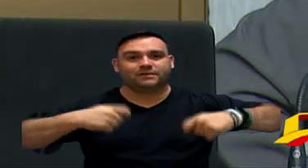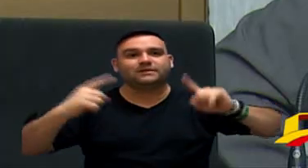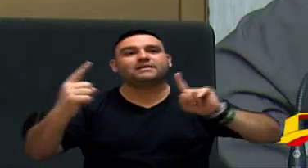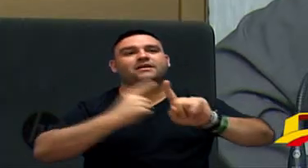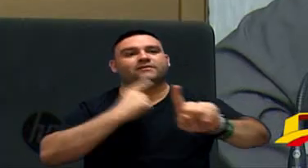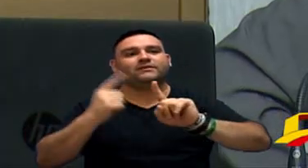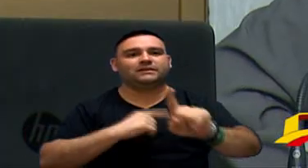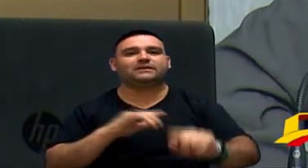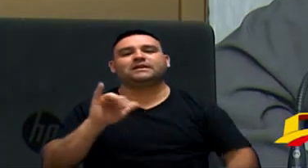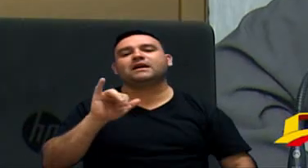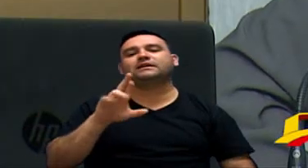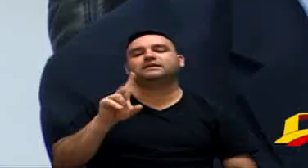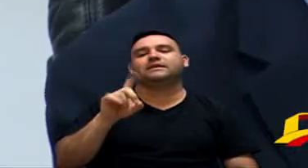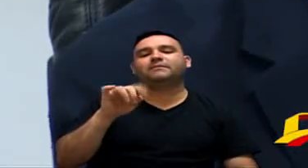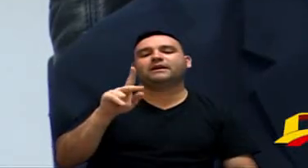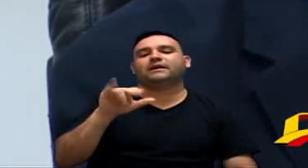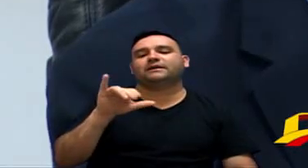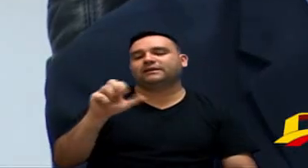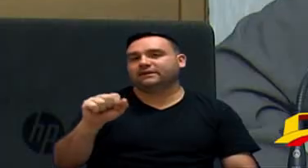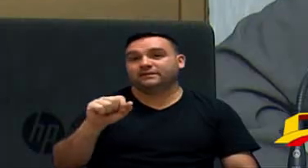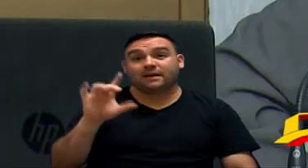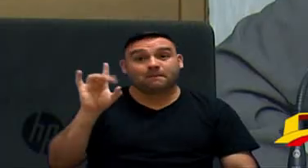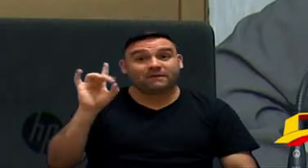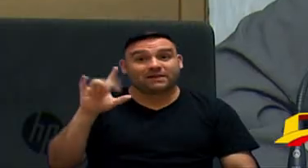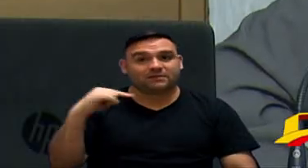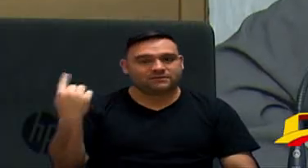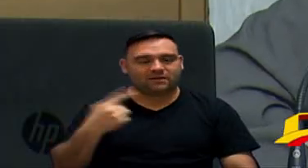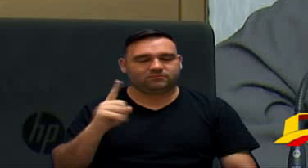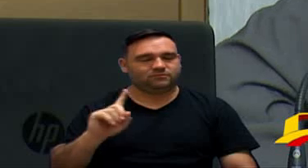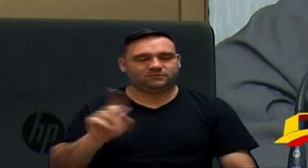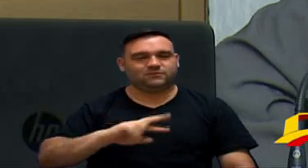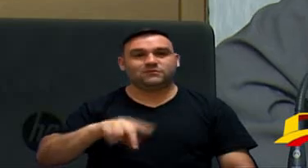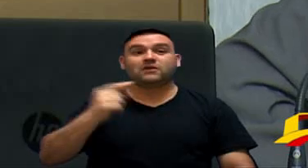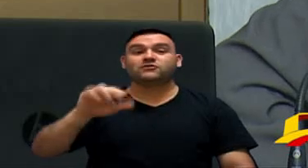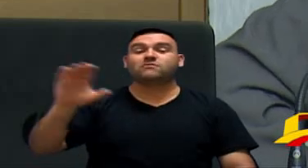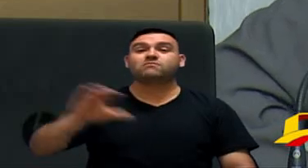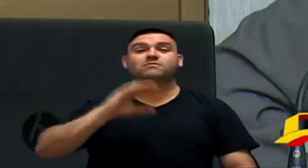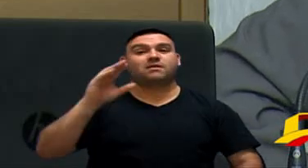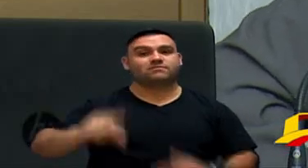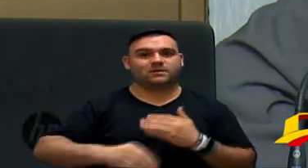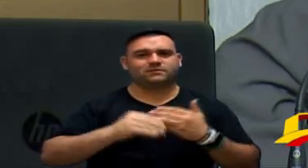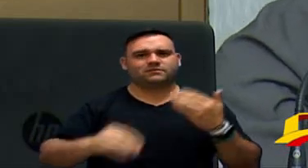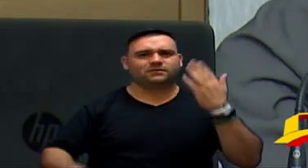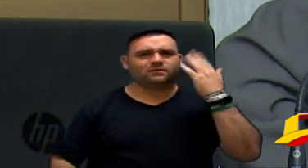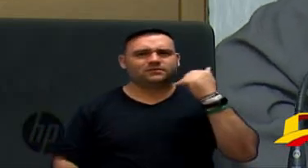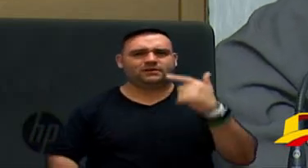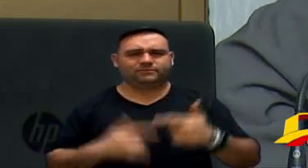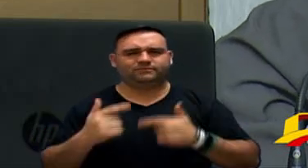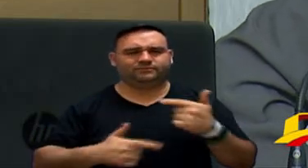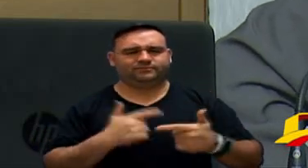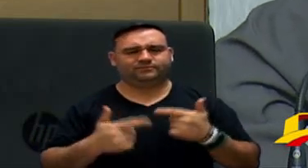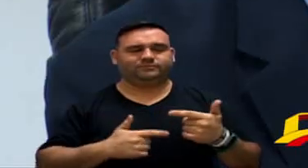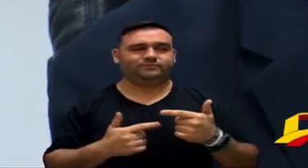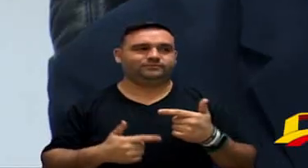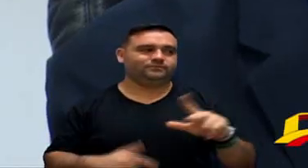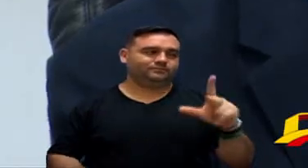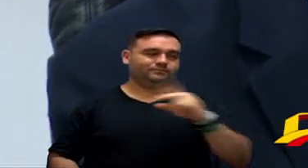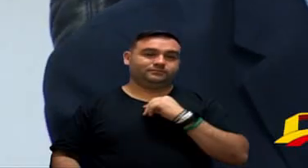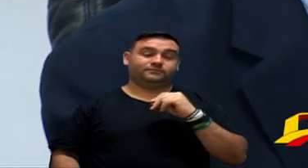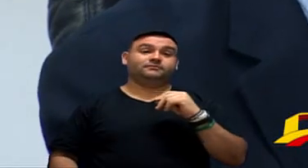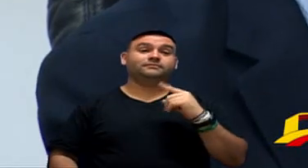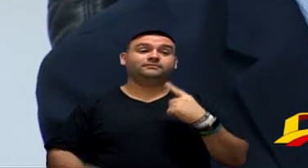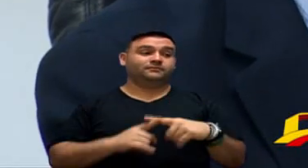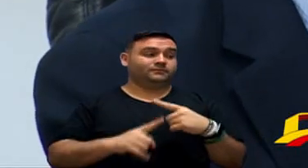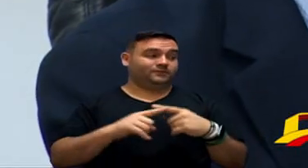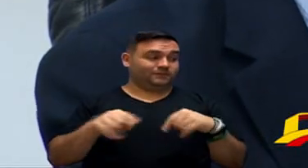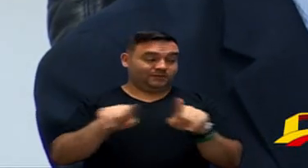Avenida É privilégio foi uma Emenda eu consegui a parte não